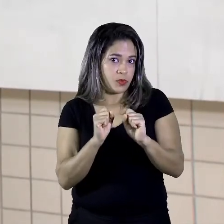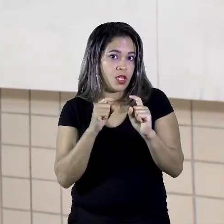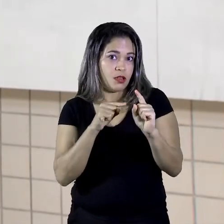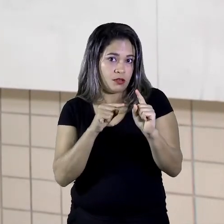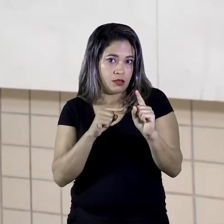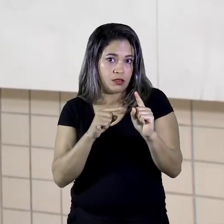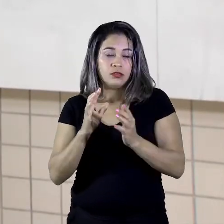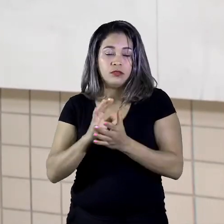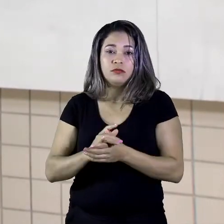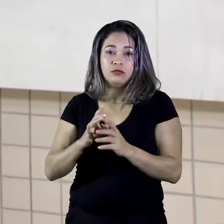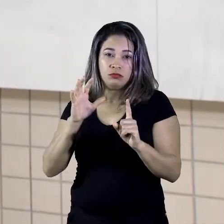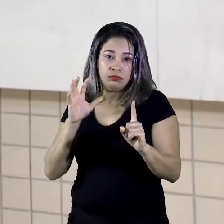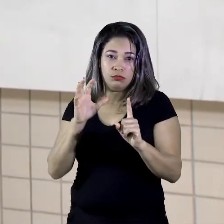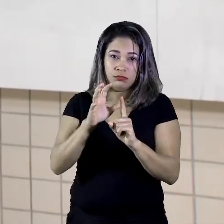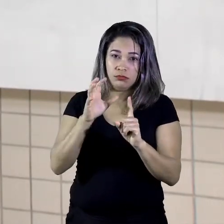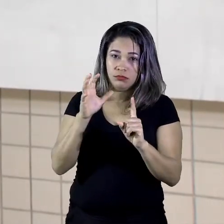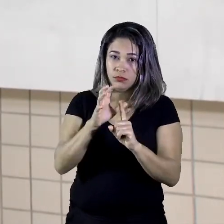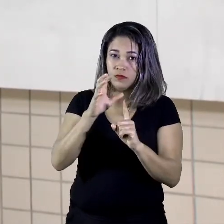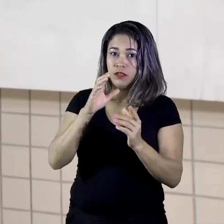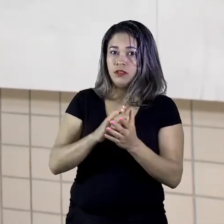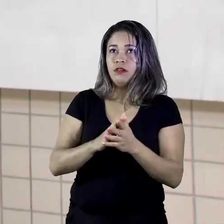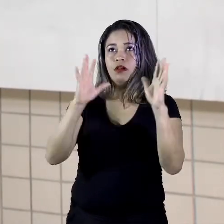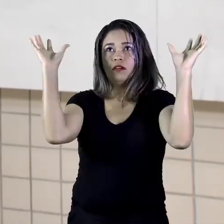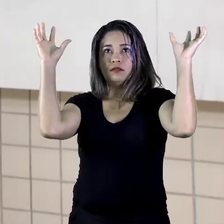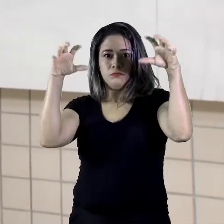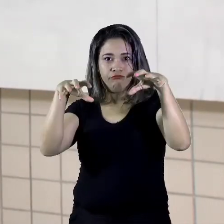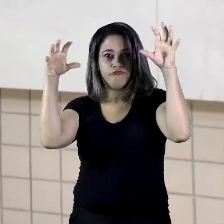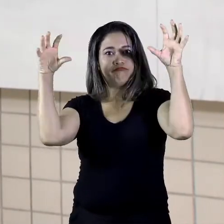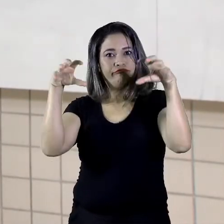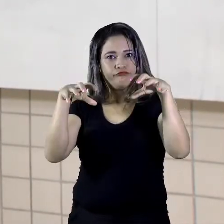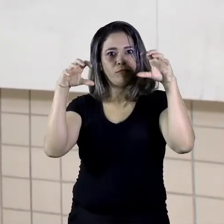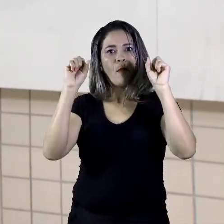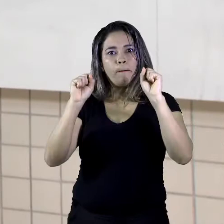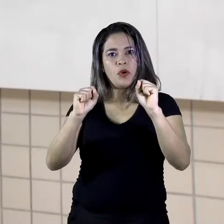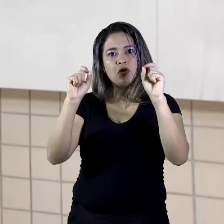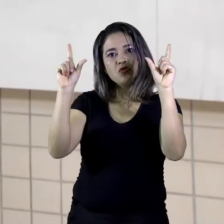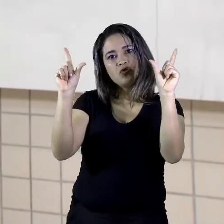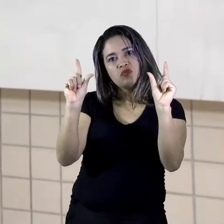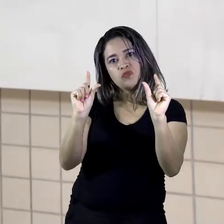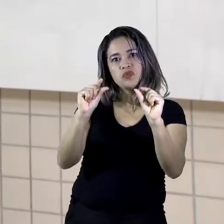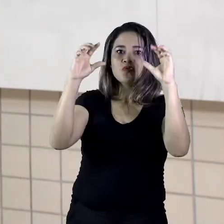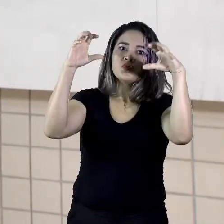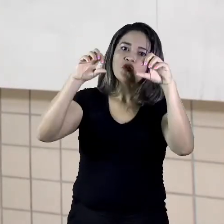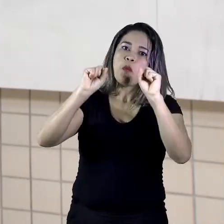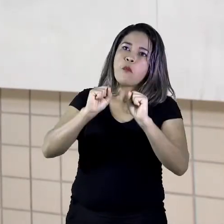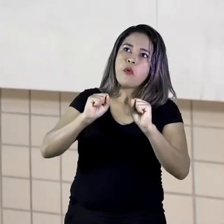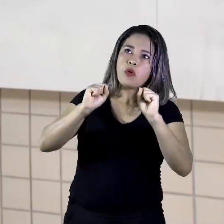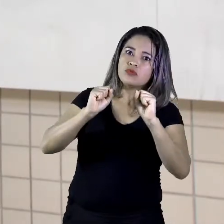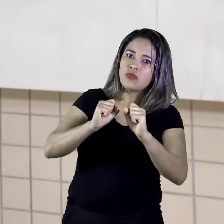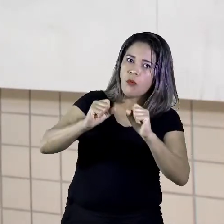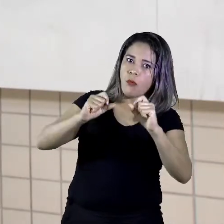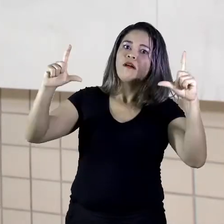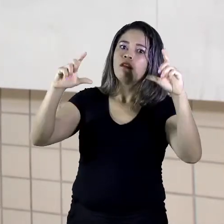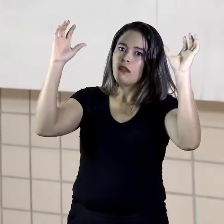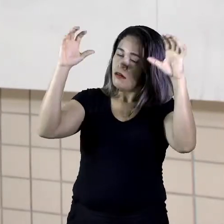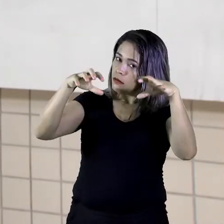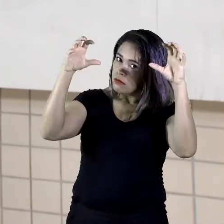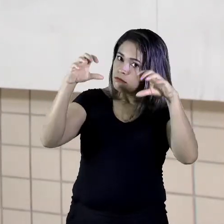provoca alteração nas chuvas, né? Pode diminuir chuva, pode aumentar a chuva, pode